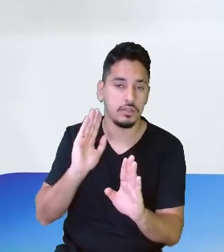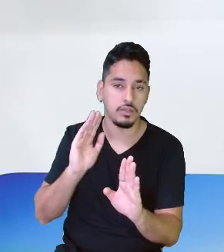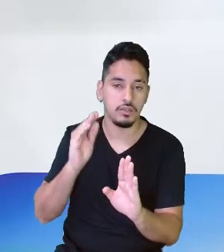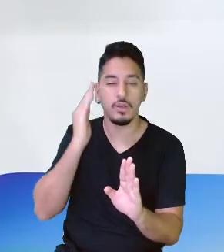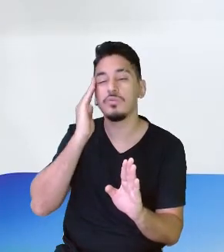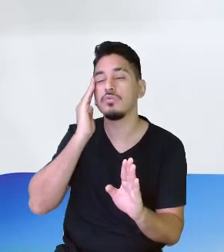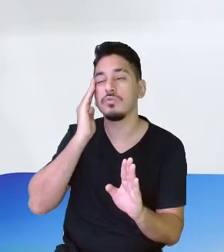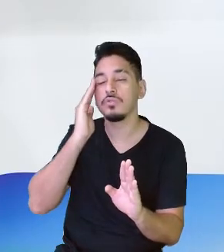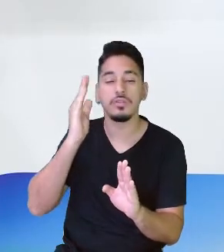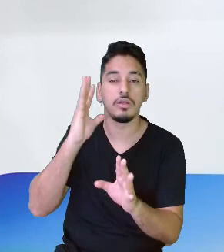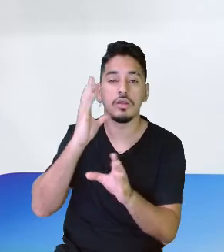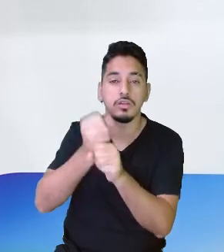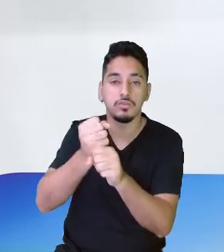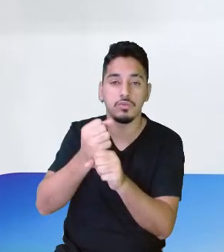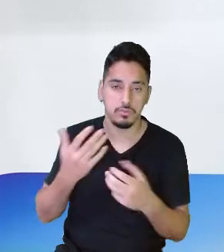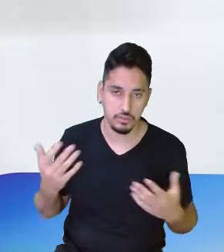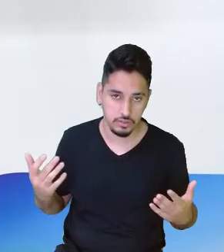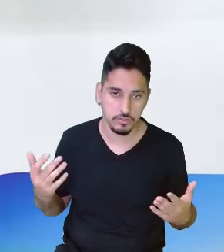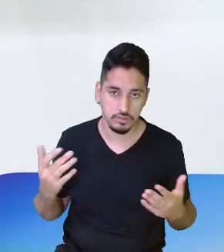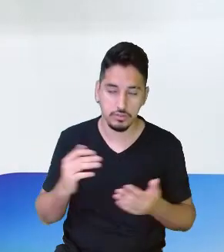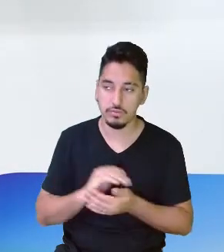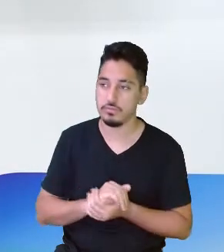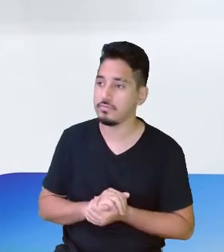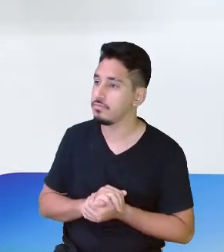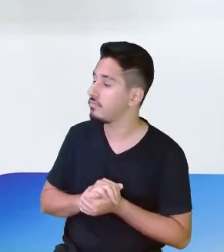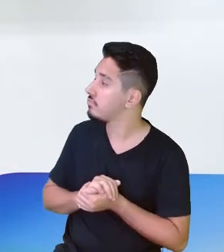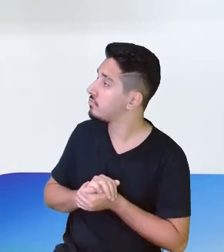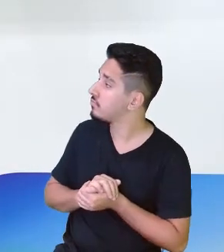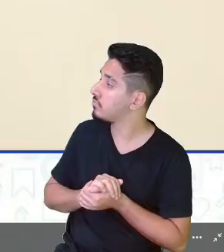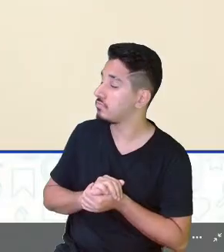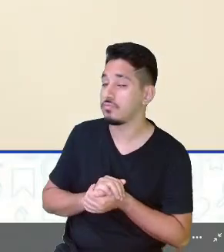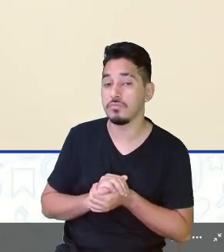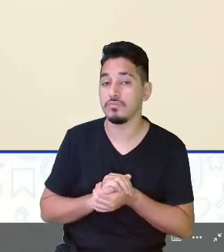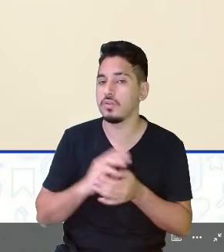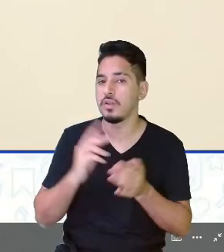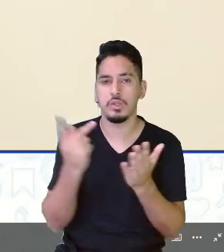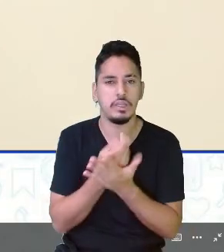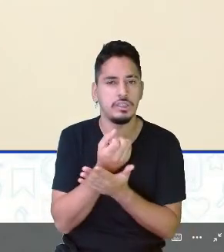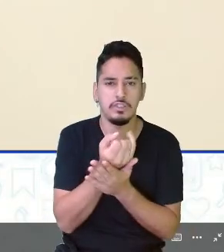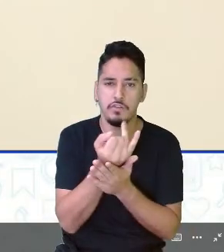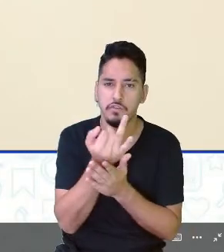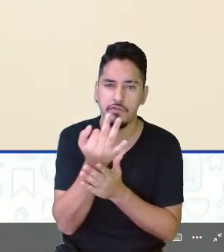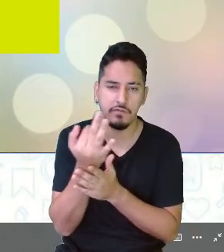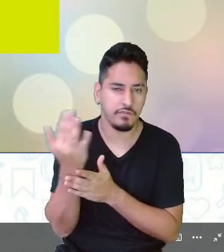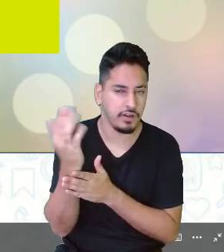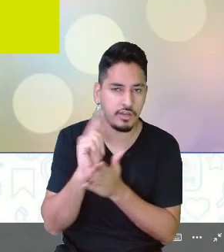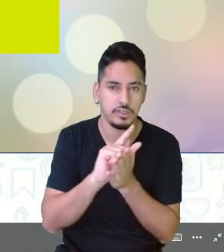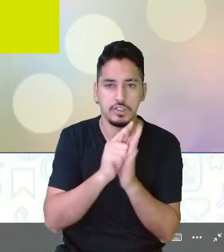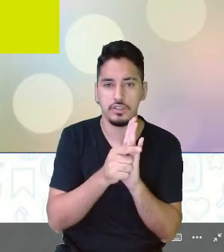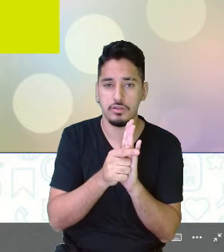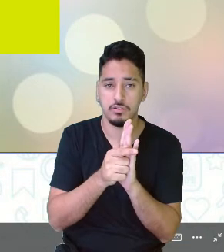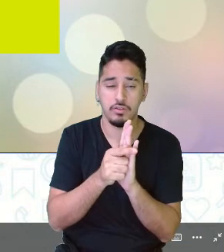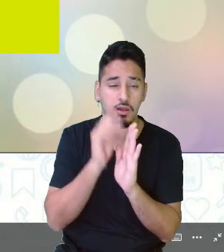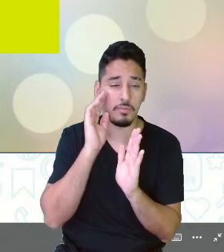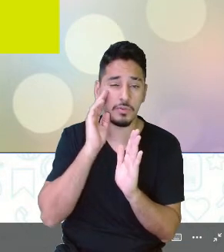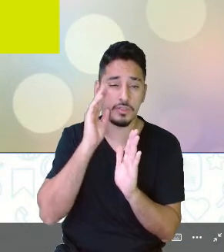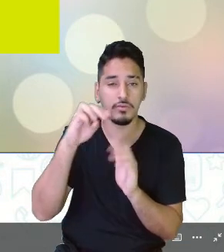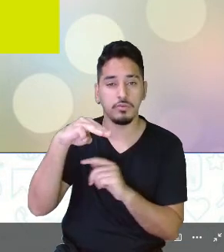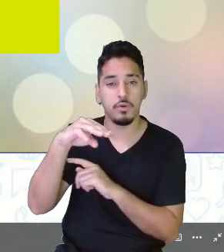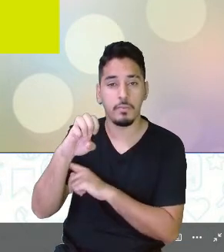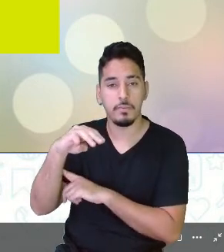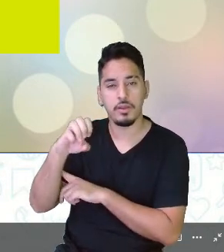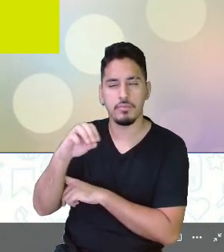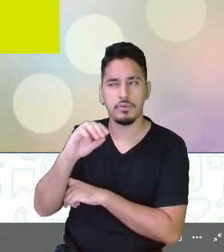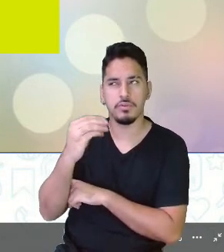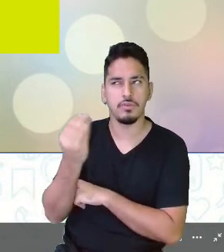resumir. Isso é verdade, eu não sei muito não. E isso acontece em vários gêneros, e em especial no meme. Como é que isso